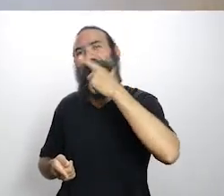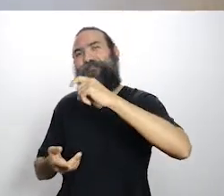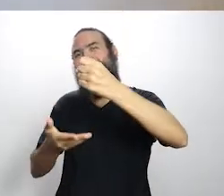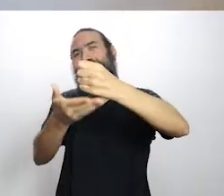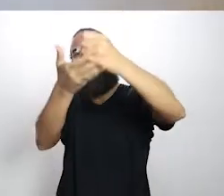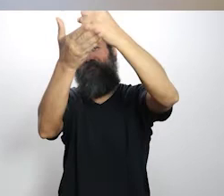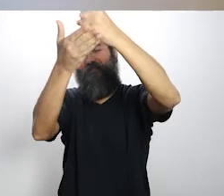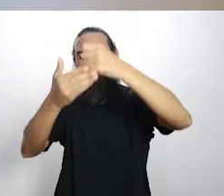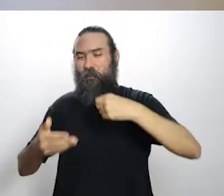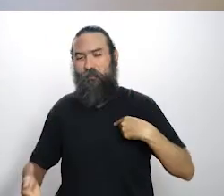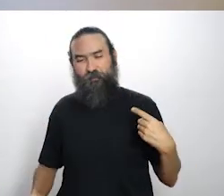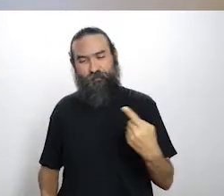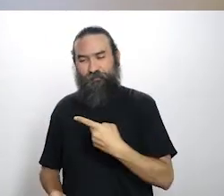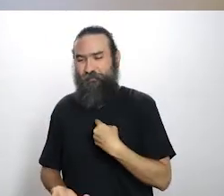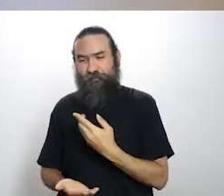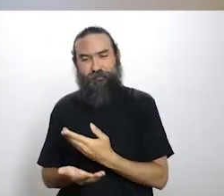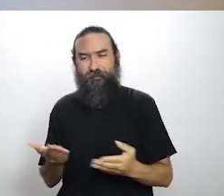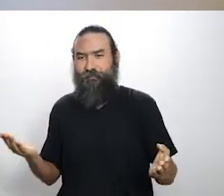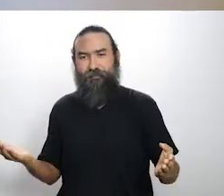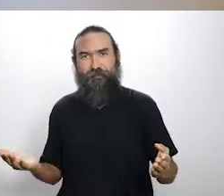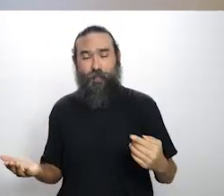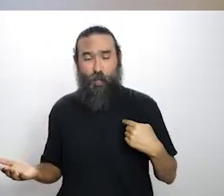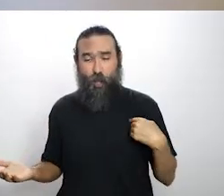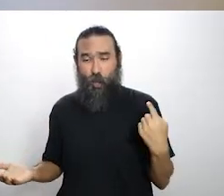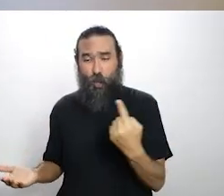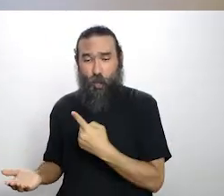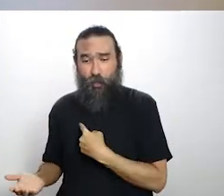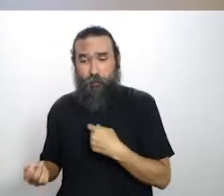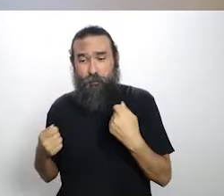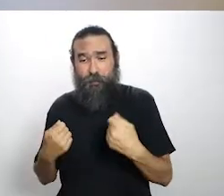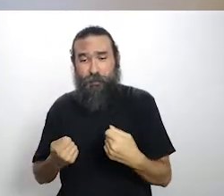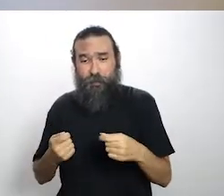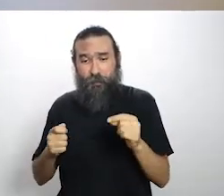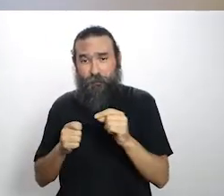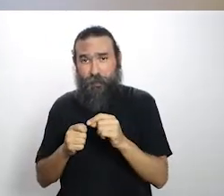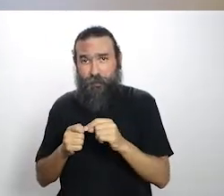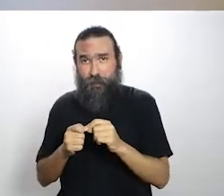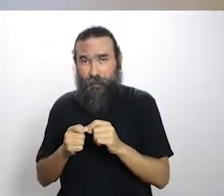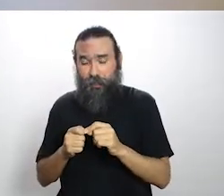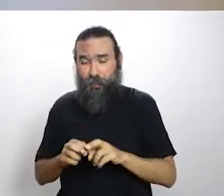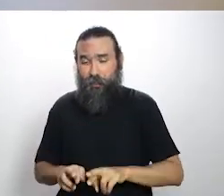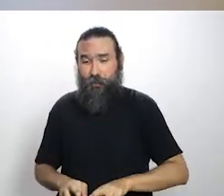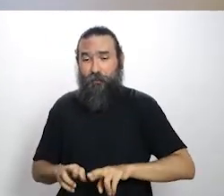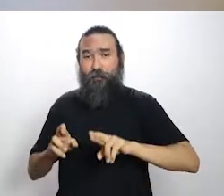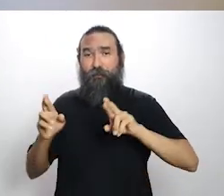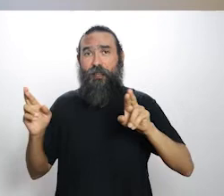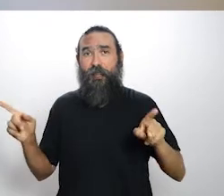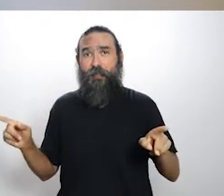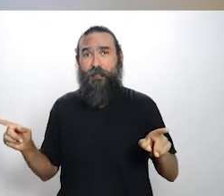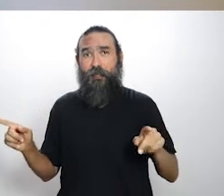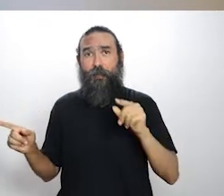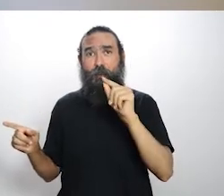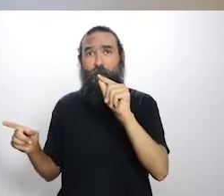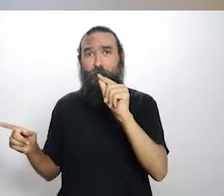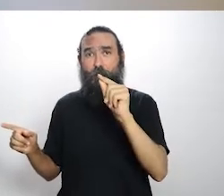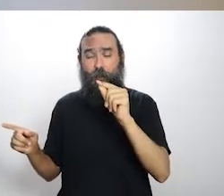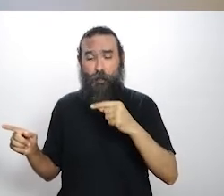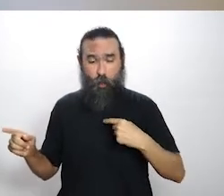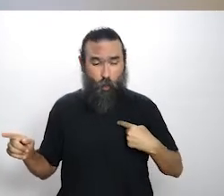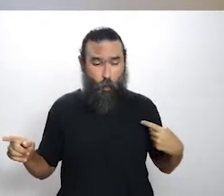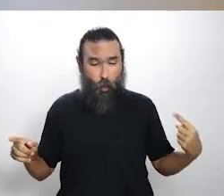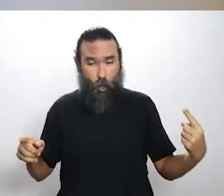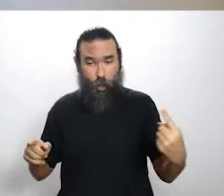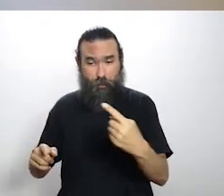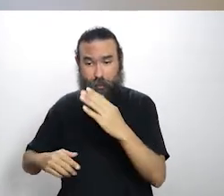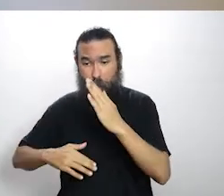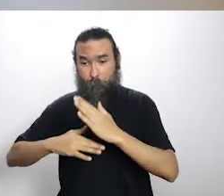diferente a partir do nosso campo e usando as nossas ferramentas. E é isso. De que jeito as